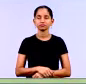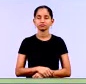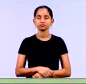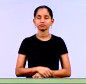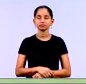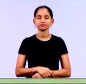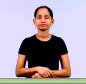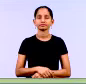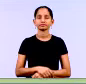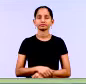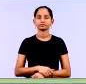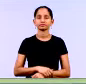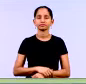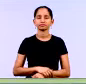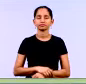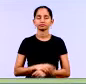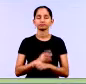aqui.